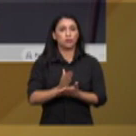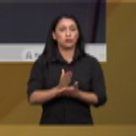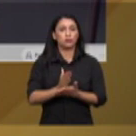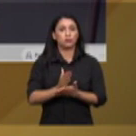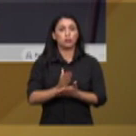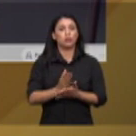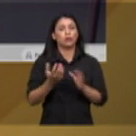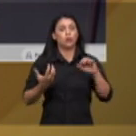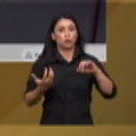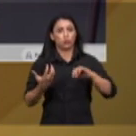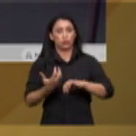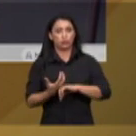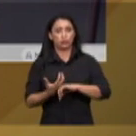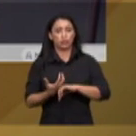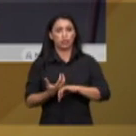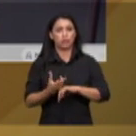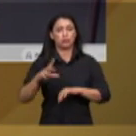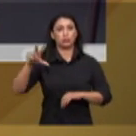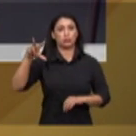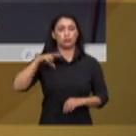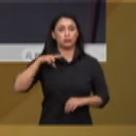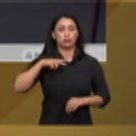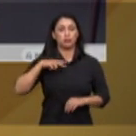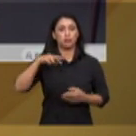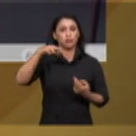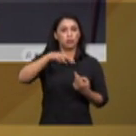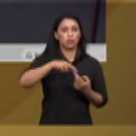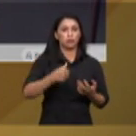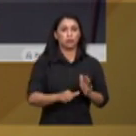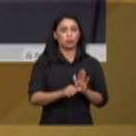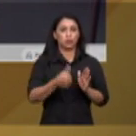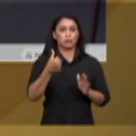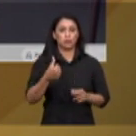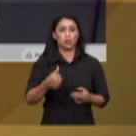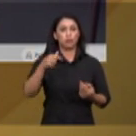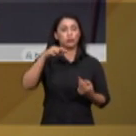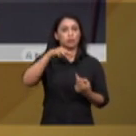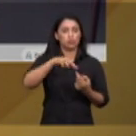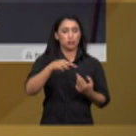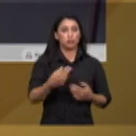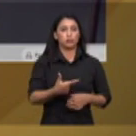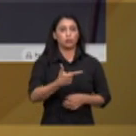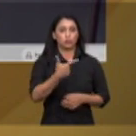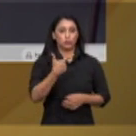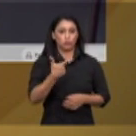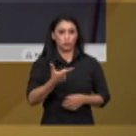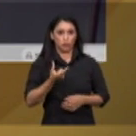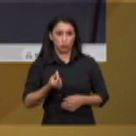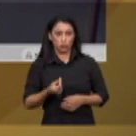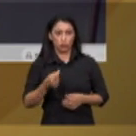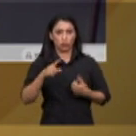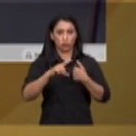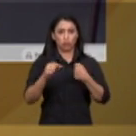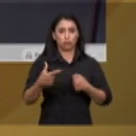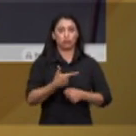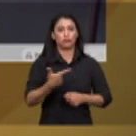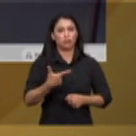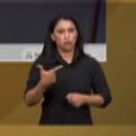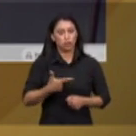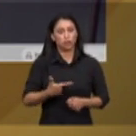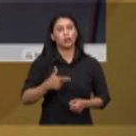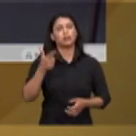no exercício da competência legislativa privativa do inciso 1º e do inciso 20 do artigo 22, e perdoem a